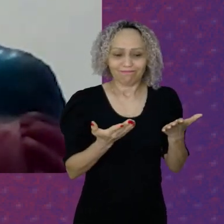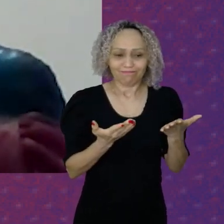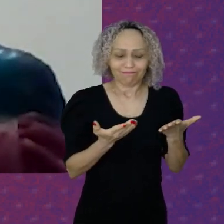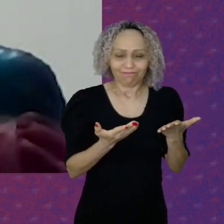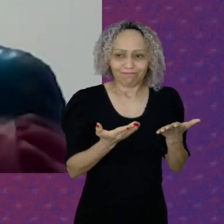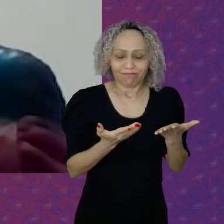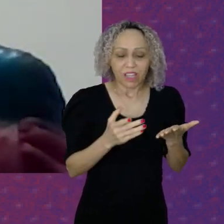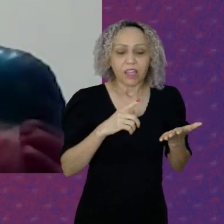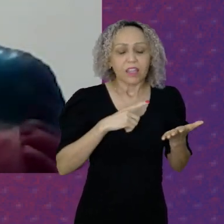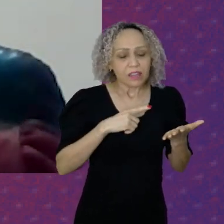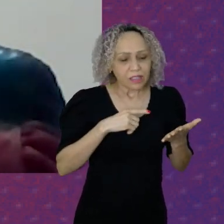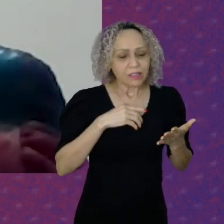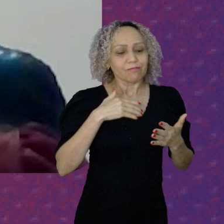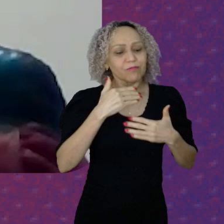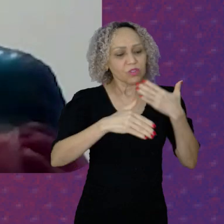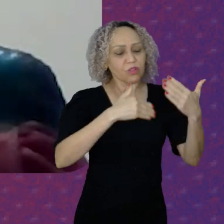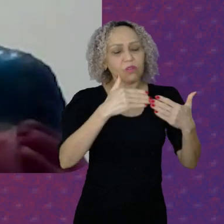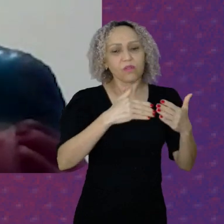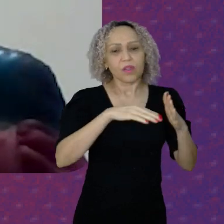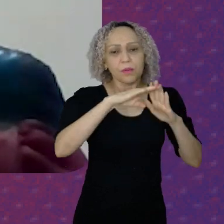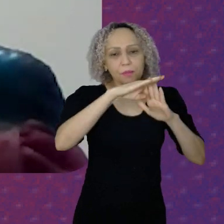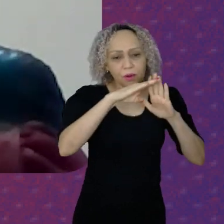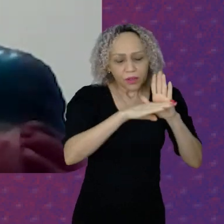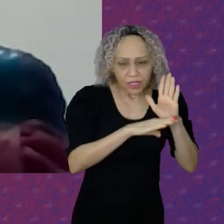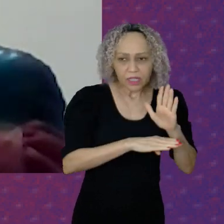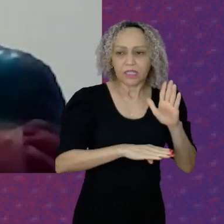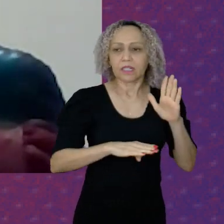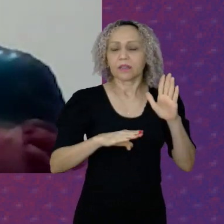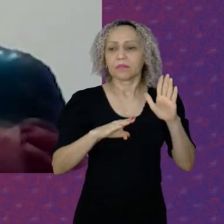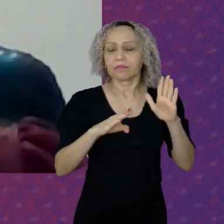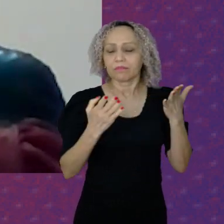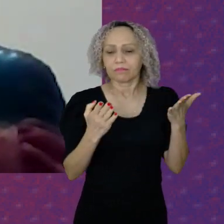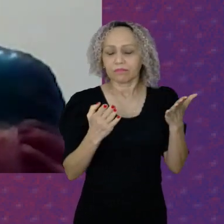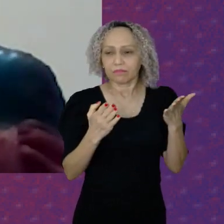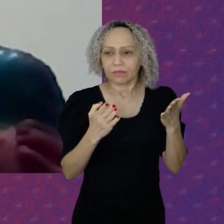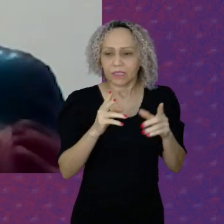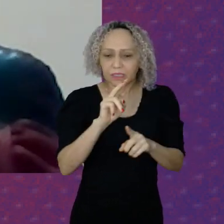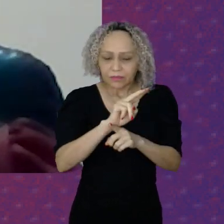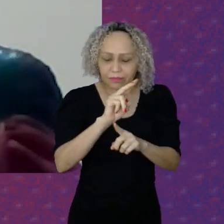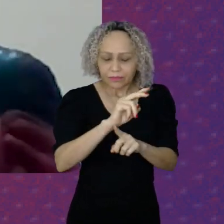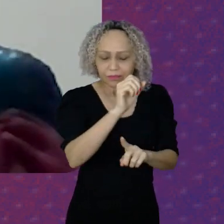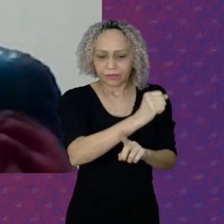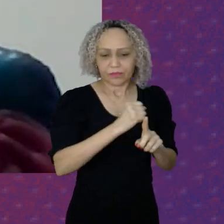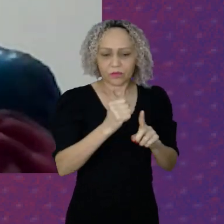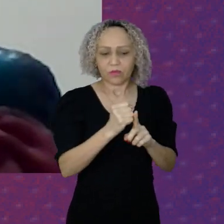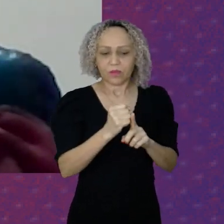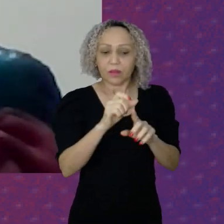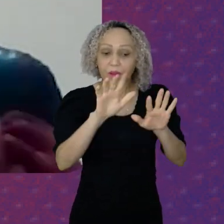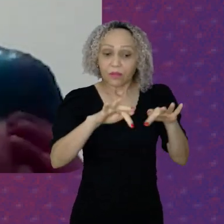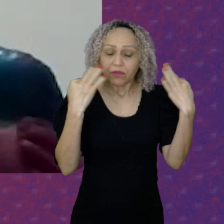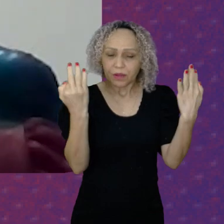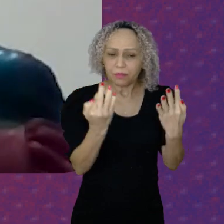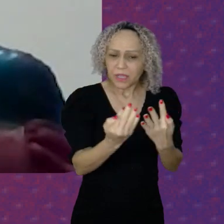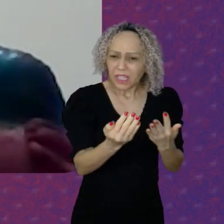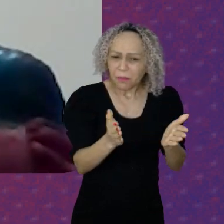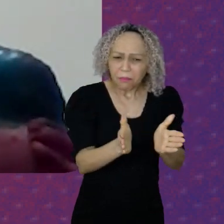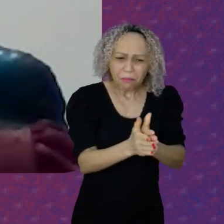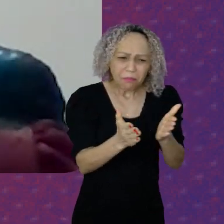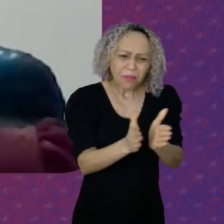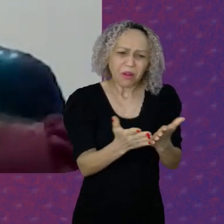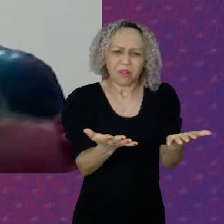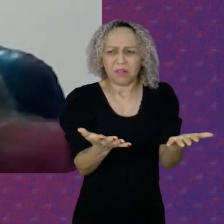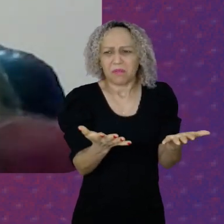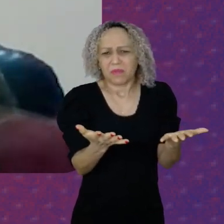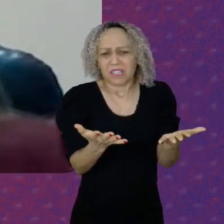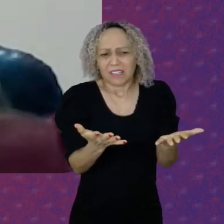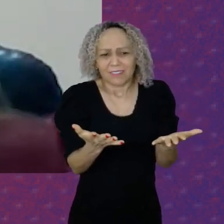as famílias mais pobres, para as famílias que estão em vulnerabilidade social. Então, durante o período em